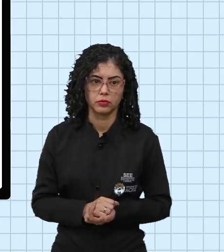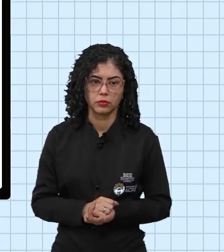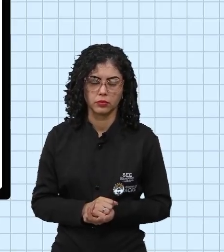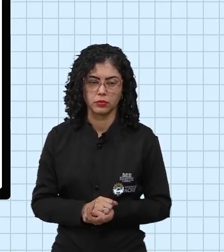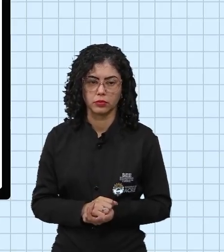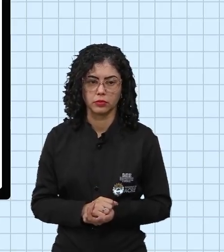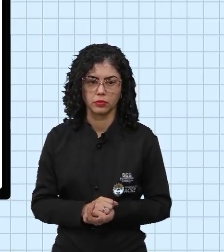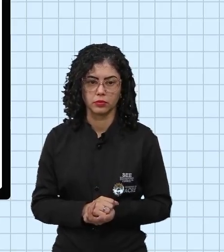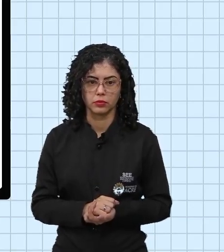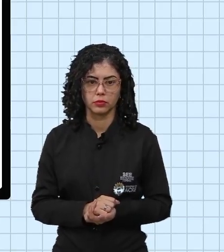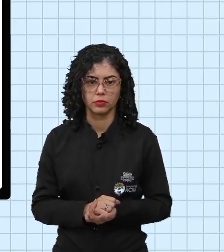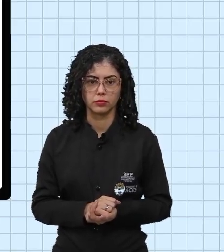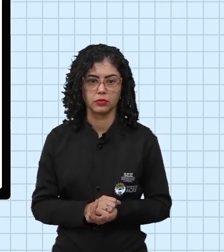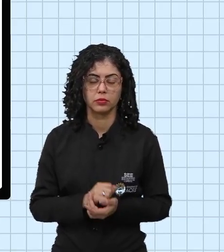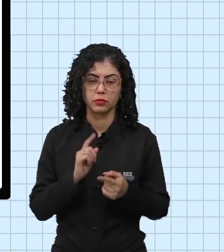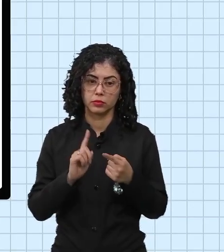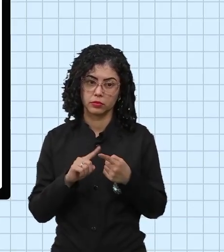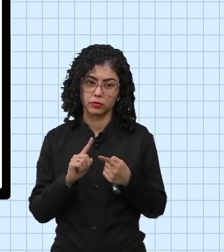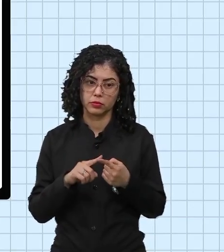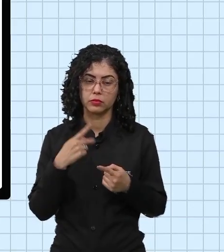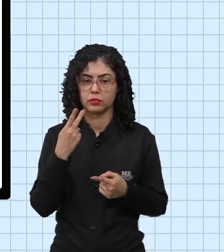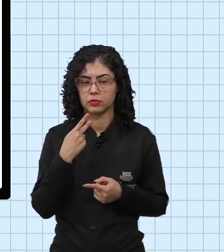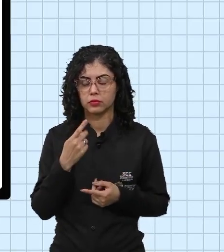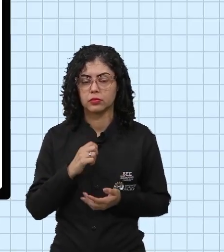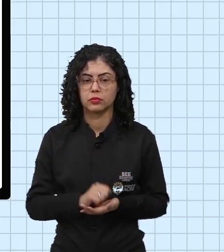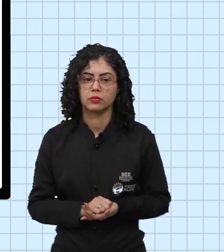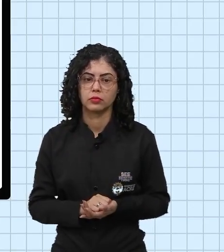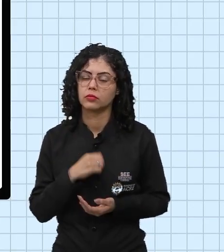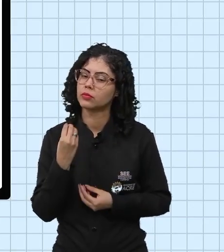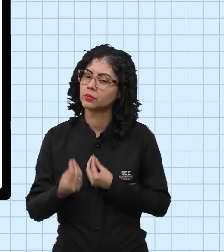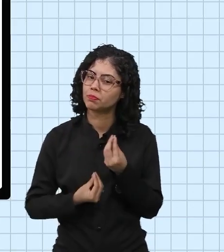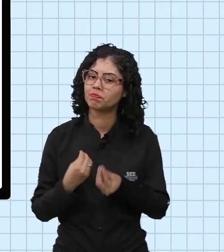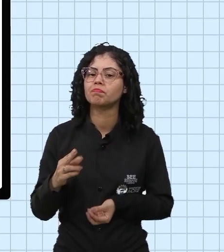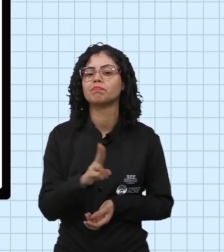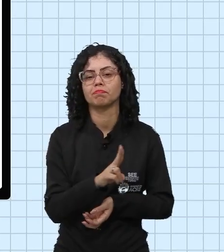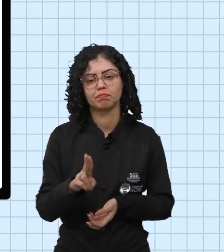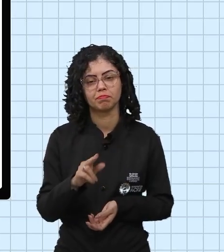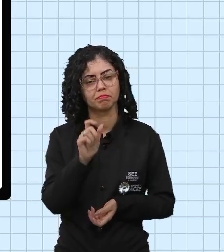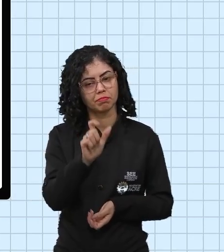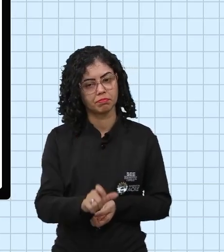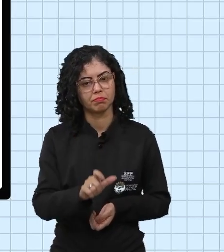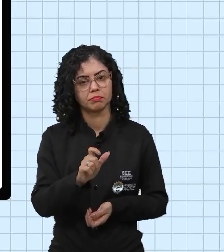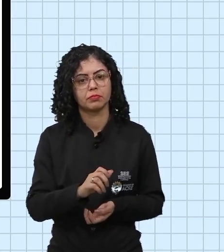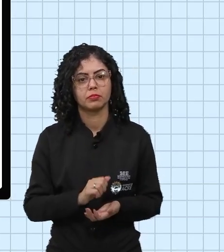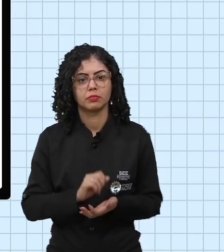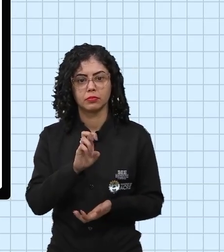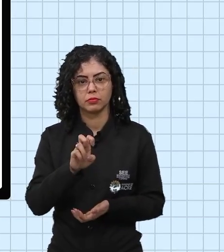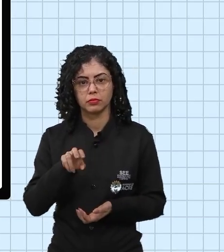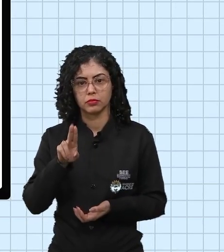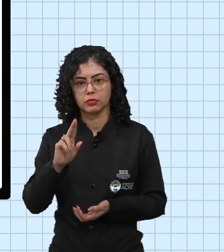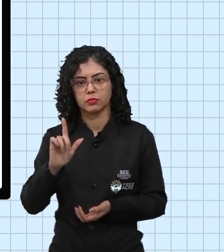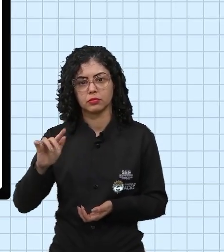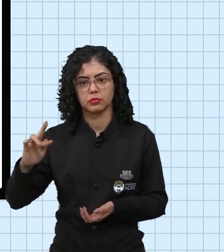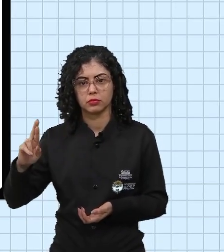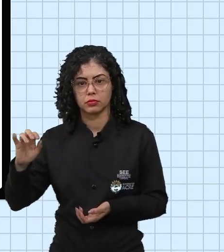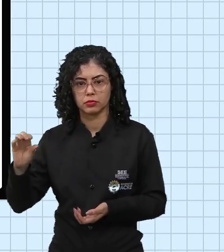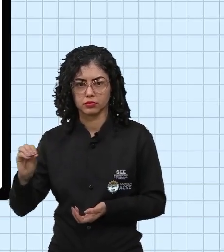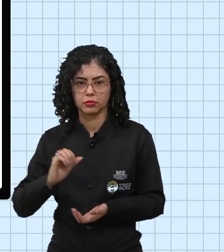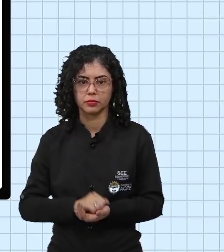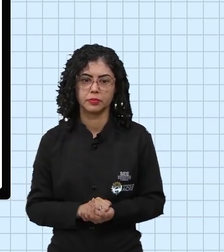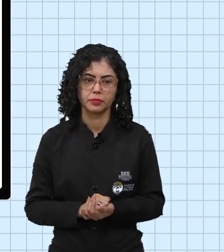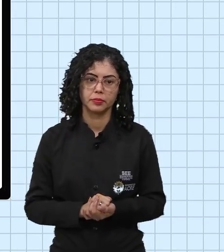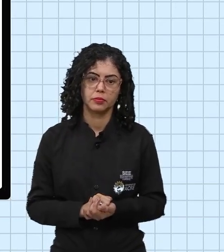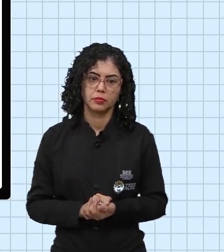Olha só. A número 1, como eu falei para vocês, como é que é chamado esse autor? É o eu lírico que expressa